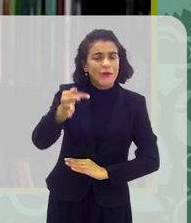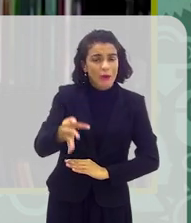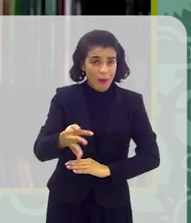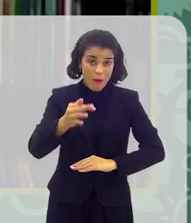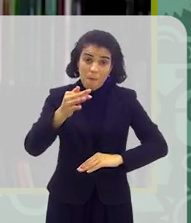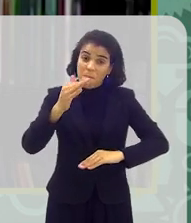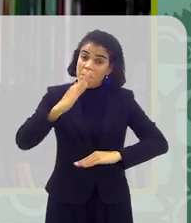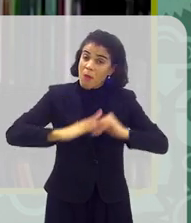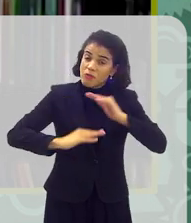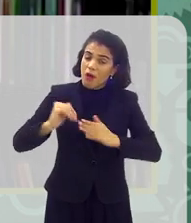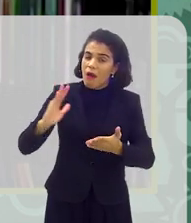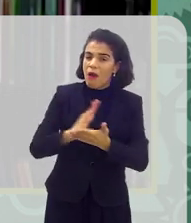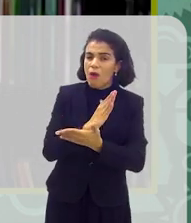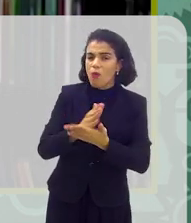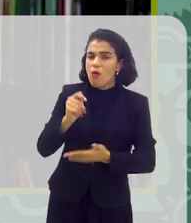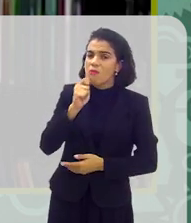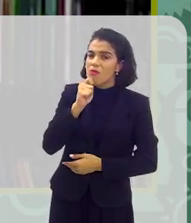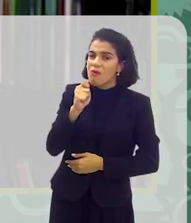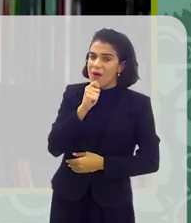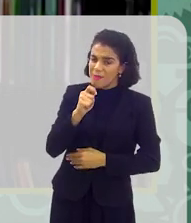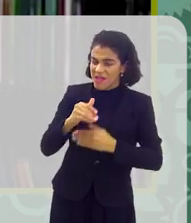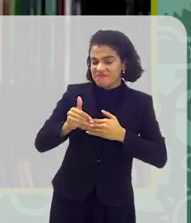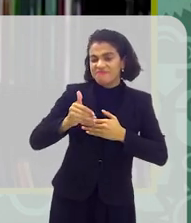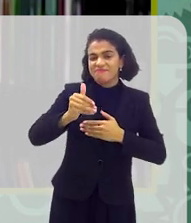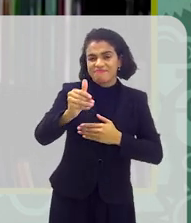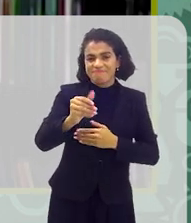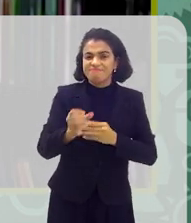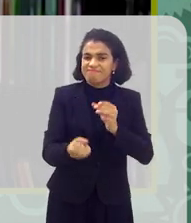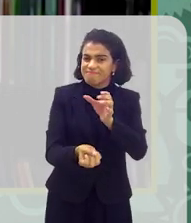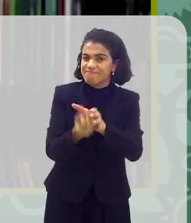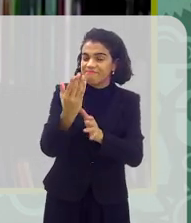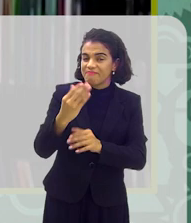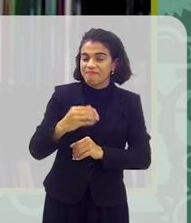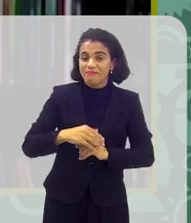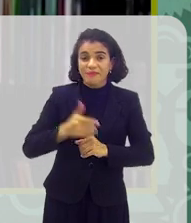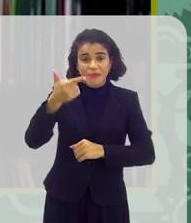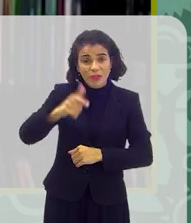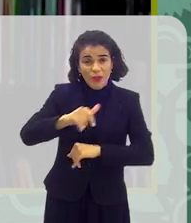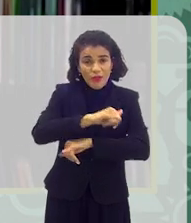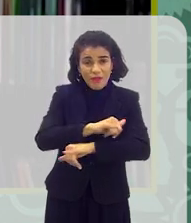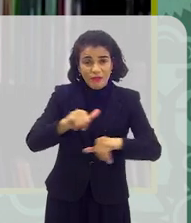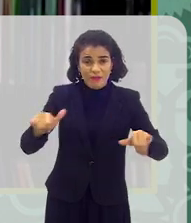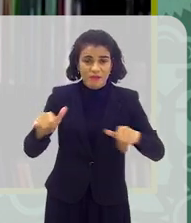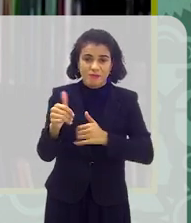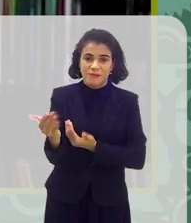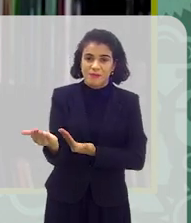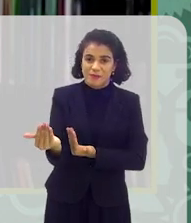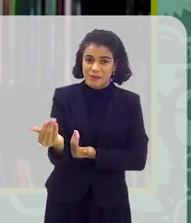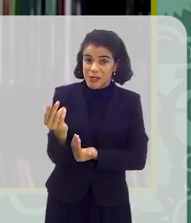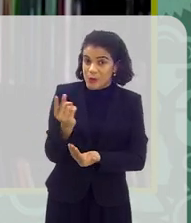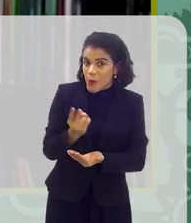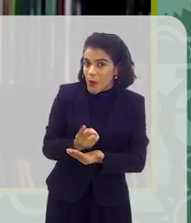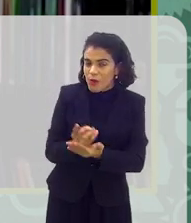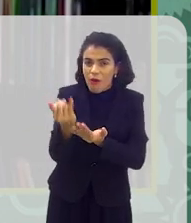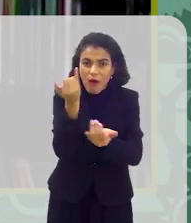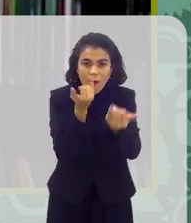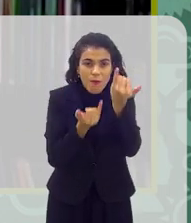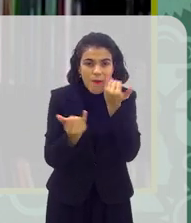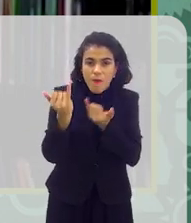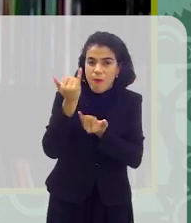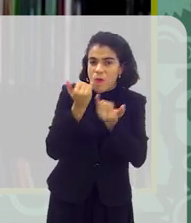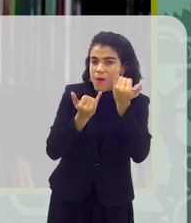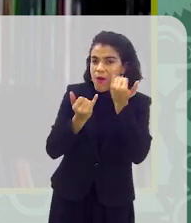ainda não existem, mas que logo existirão. Então, de novo, eu reforço para o jovem se manter informado sobre tudo que